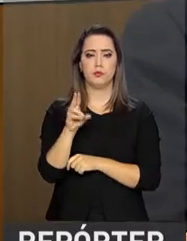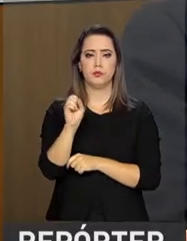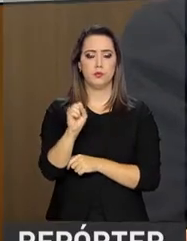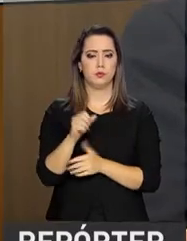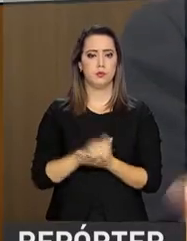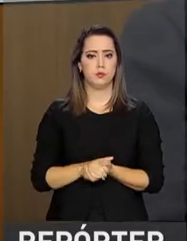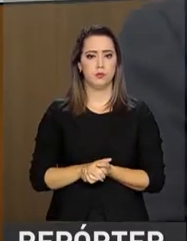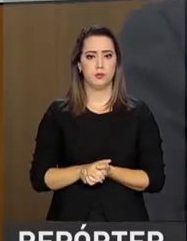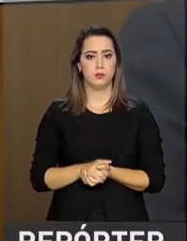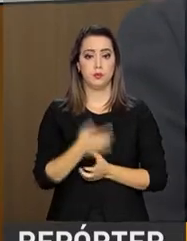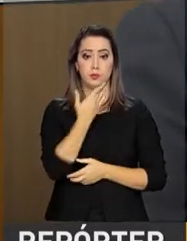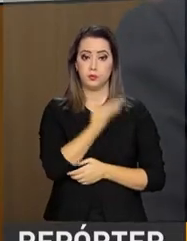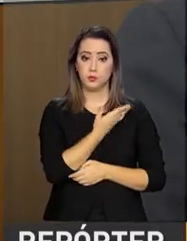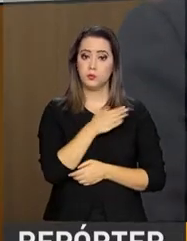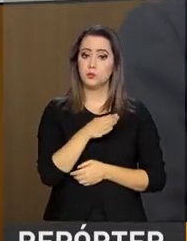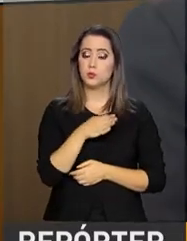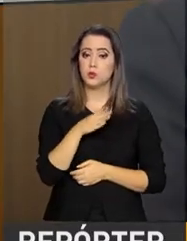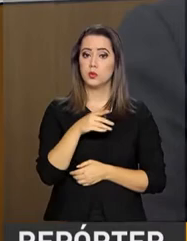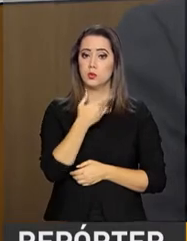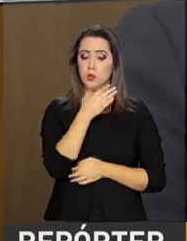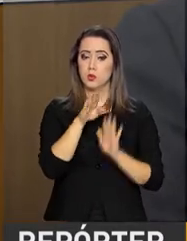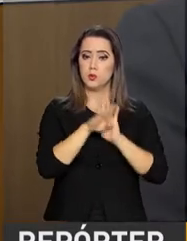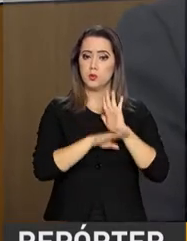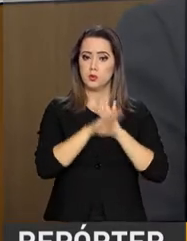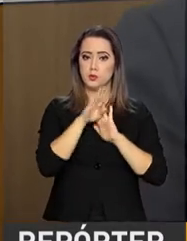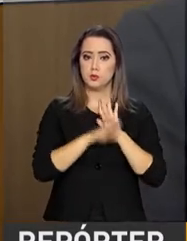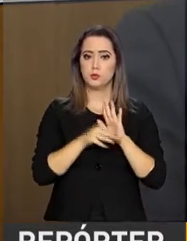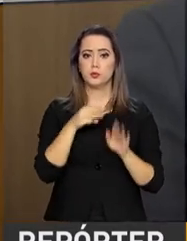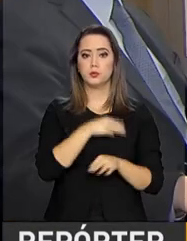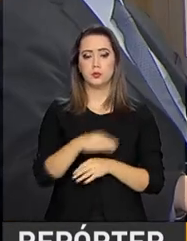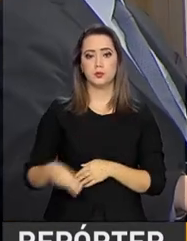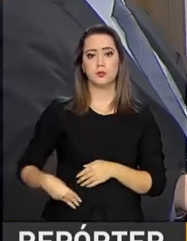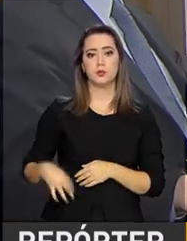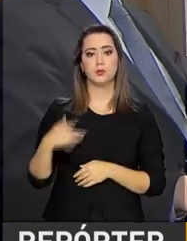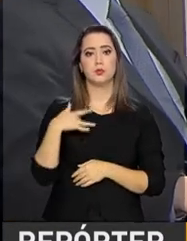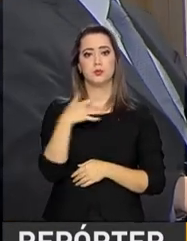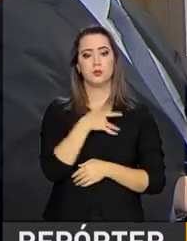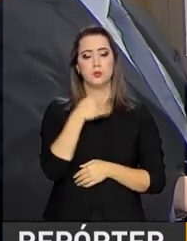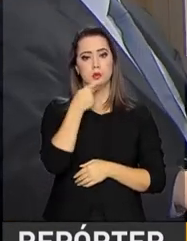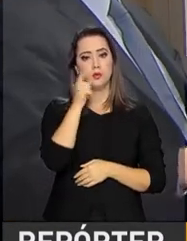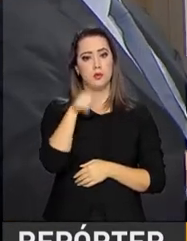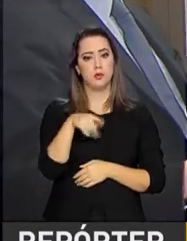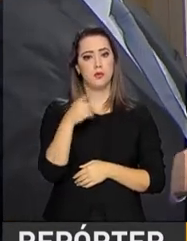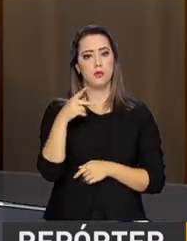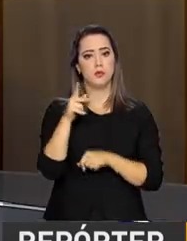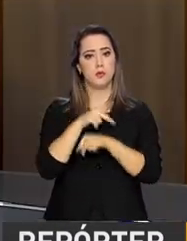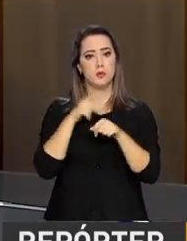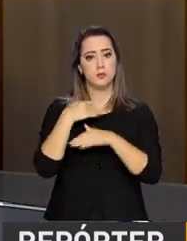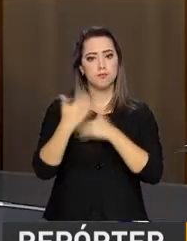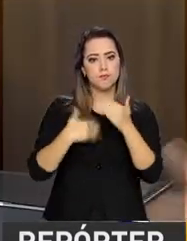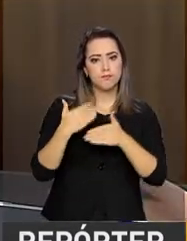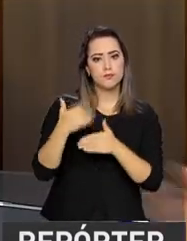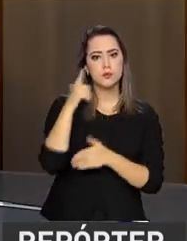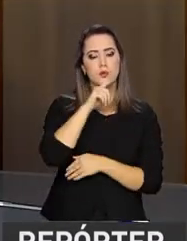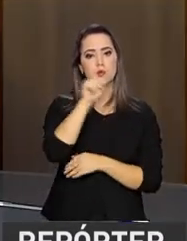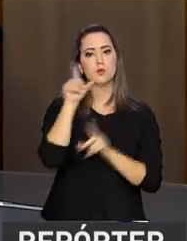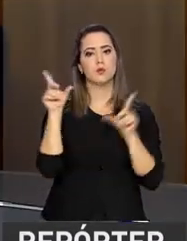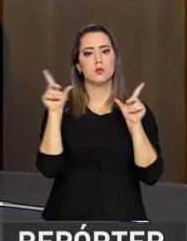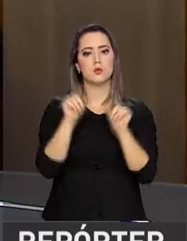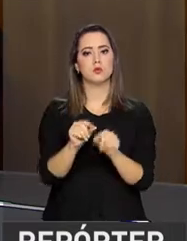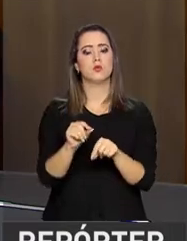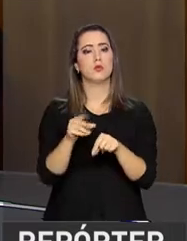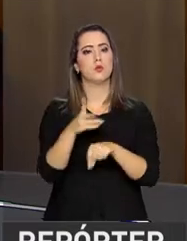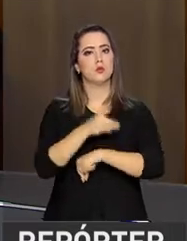a sua vida continua o programa por dentro do governo o ministro da saúde ricardo barros disse que o país tem conseguido reduzir os casos de dengue